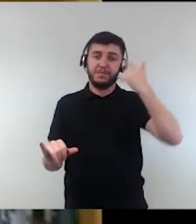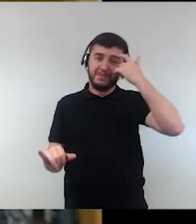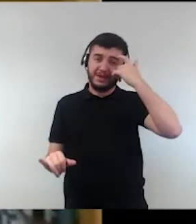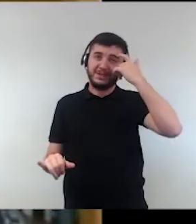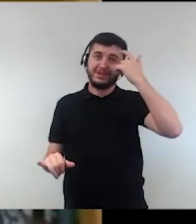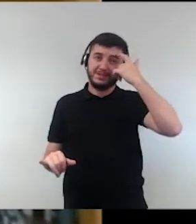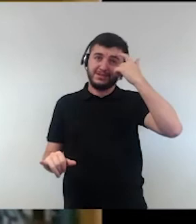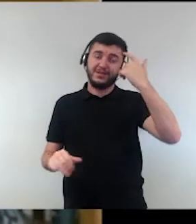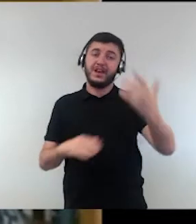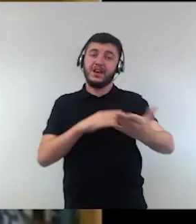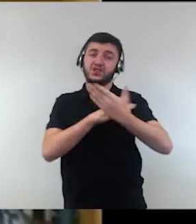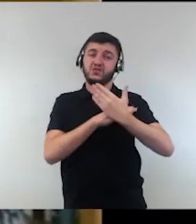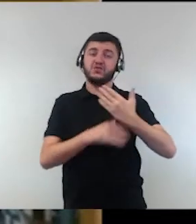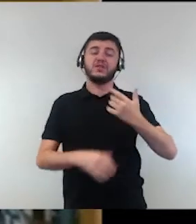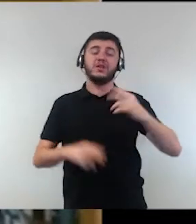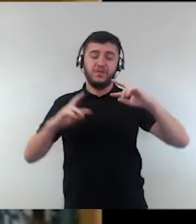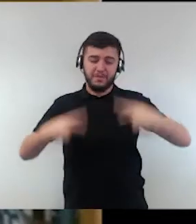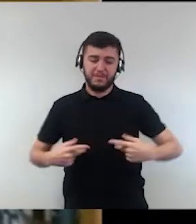nossa salvação humana.